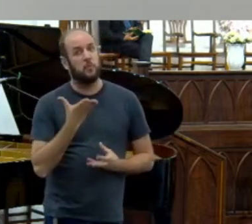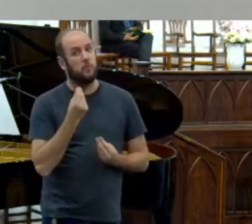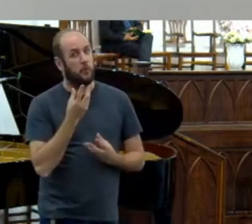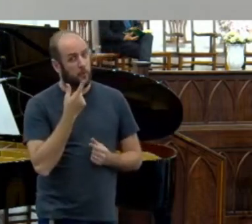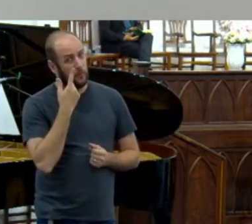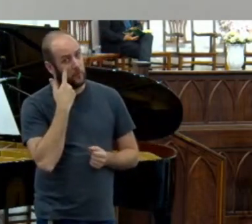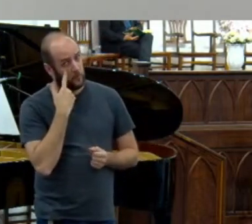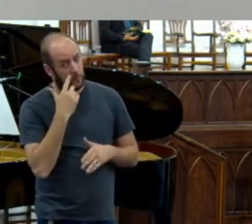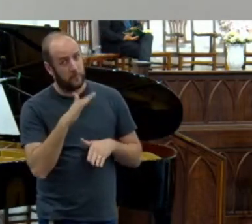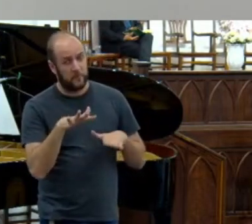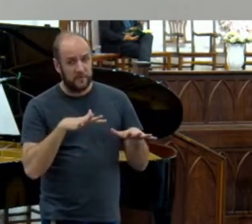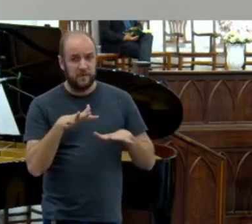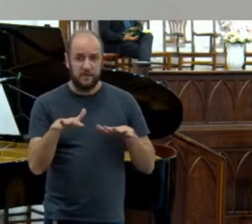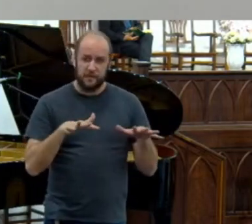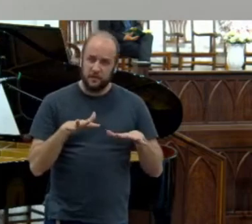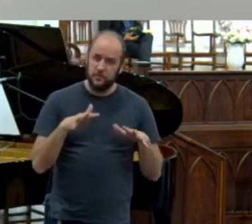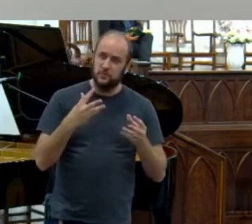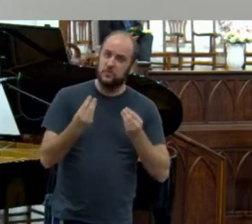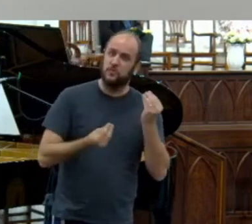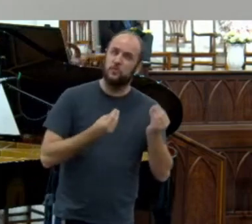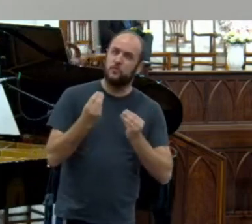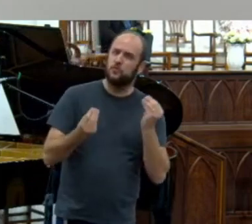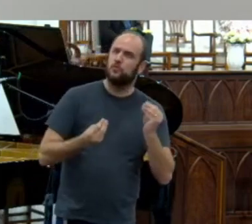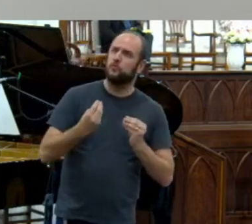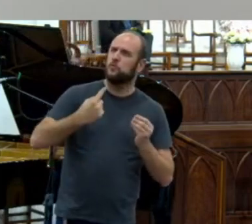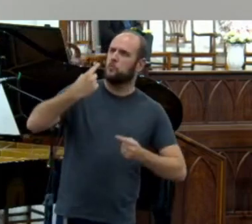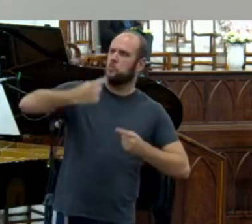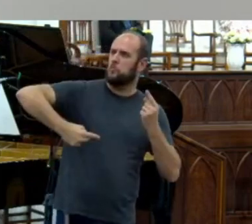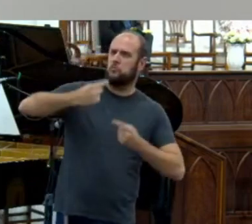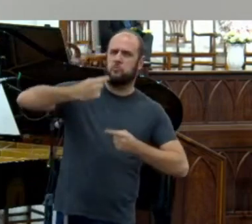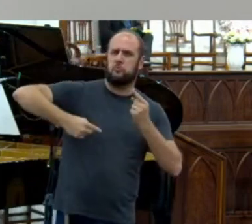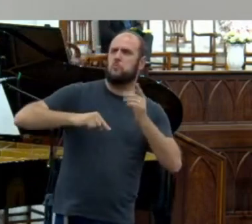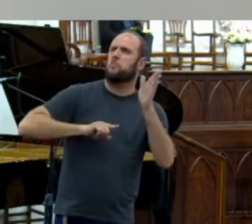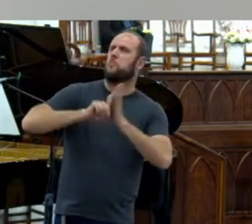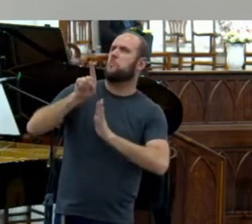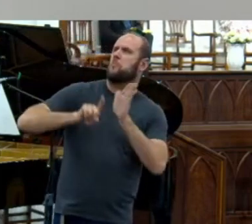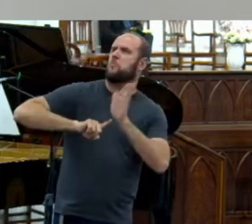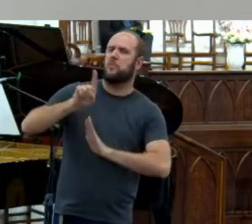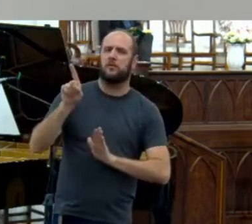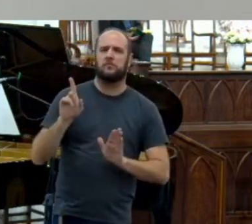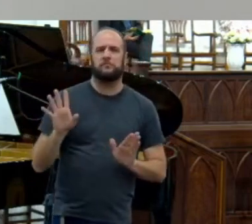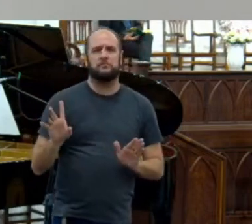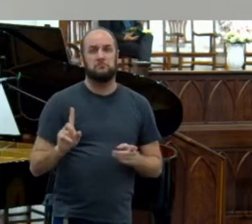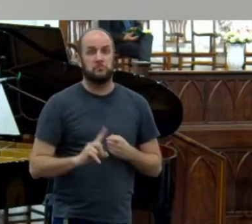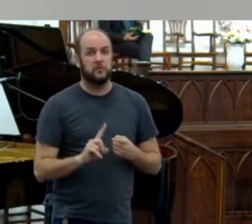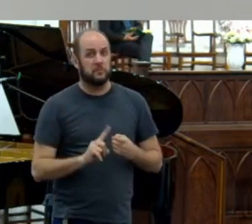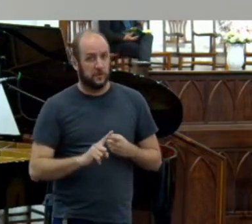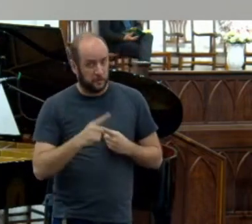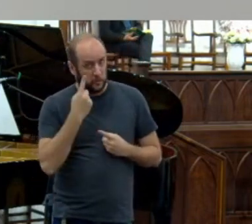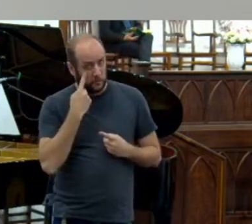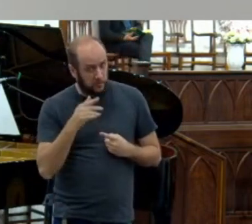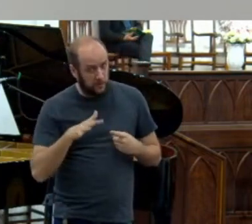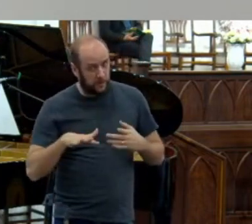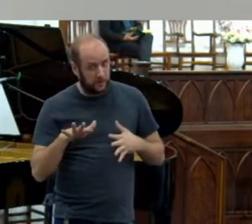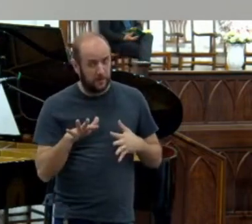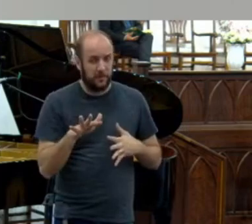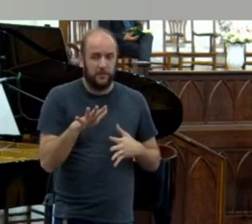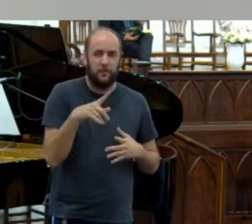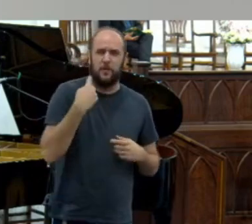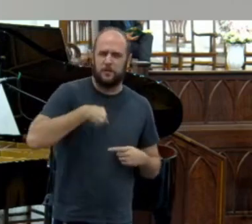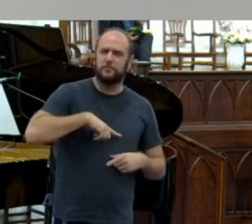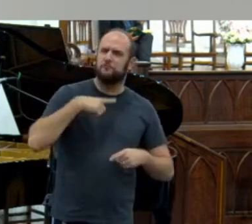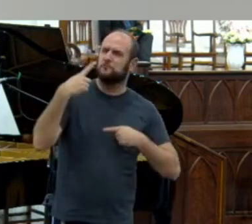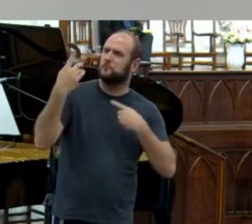vários perigos de contender com Deus, de questionar Deus. Primeiro, quando discutimos com